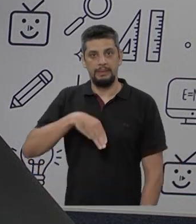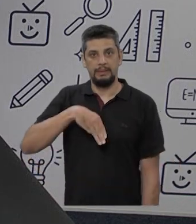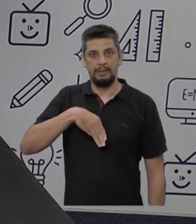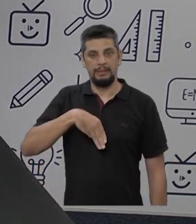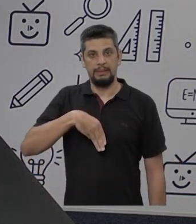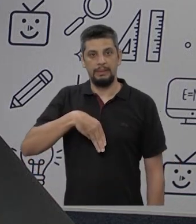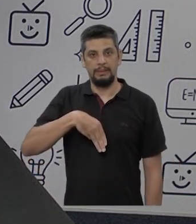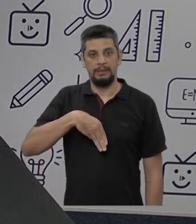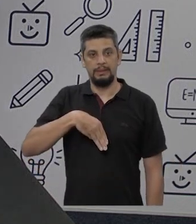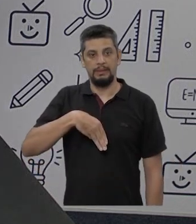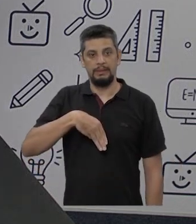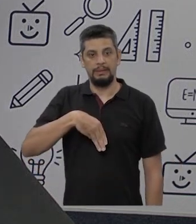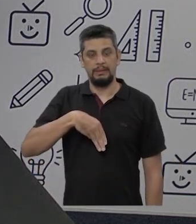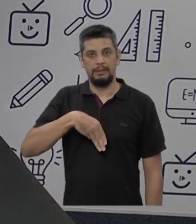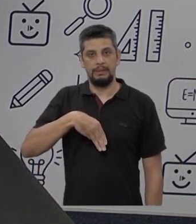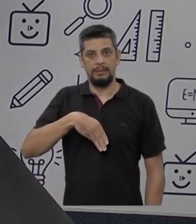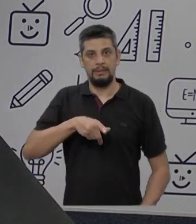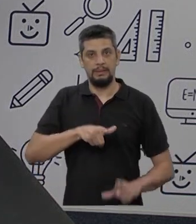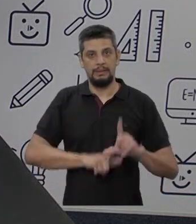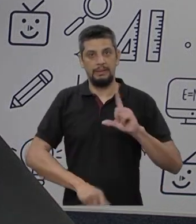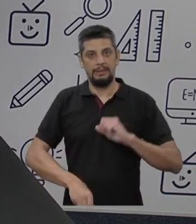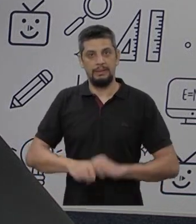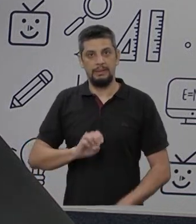M. E.